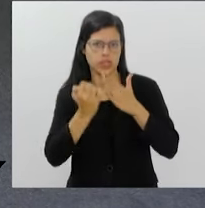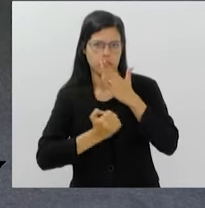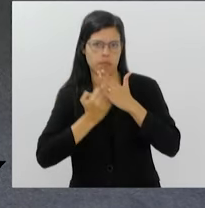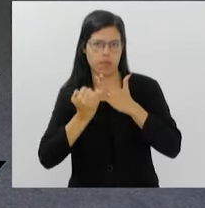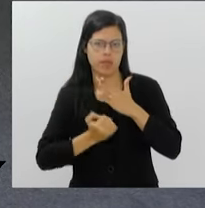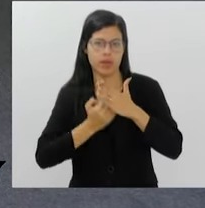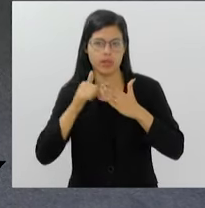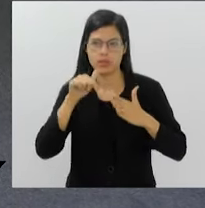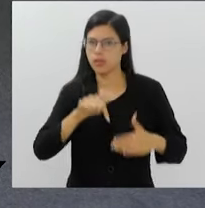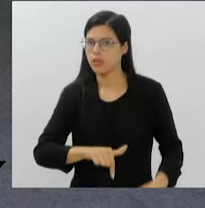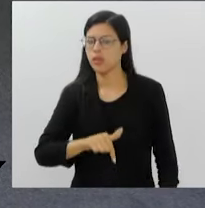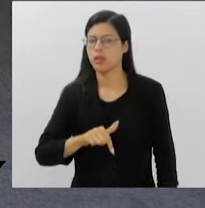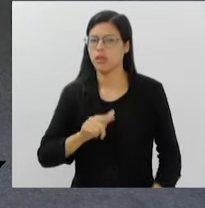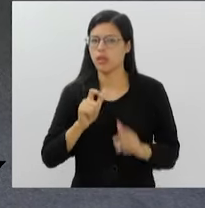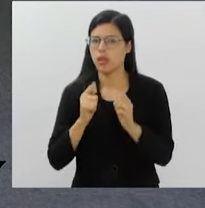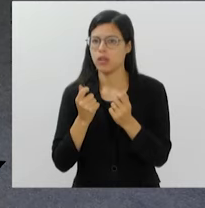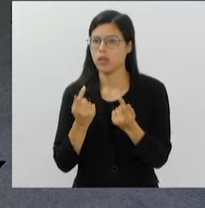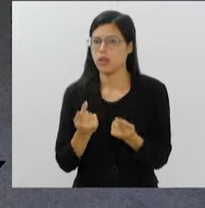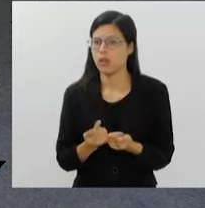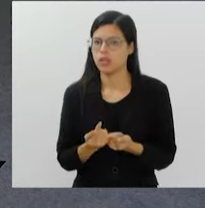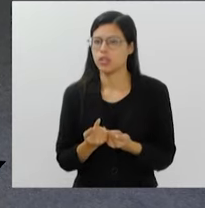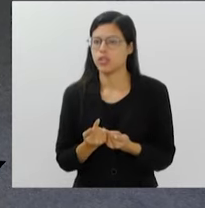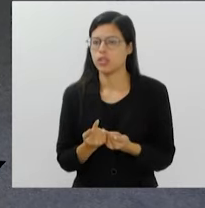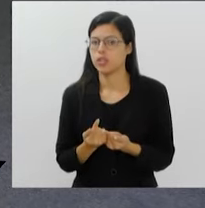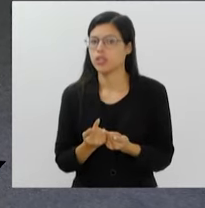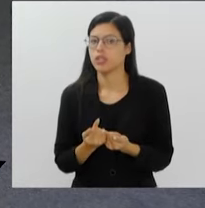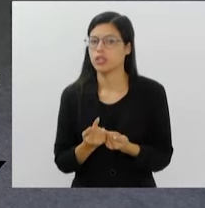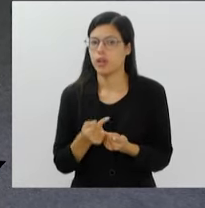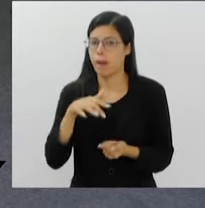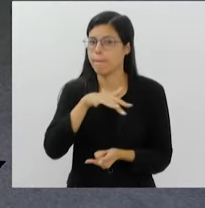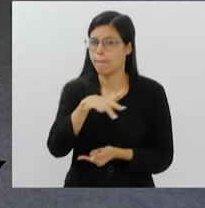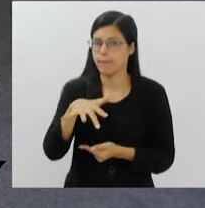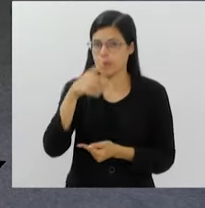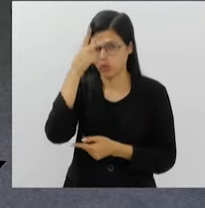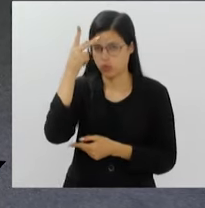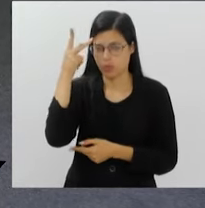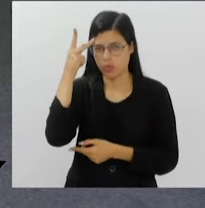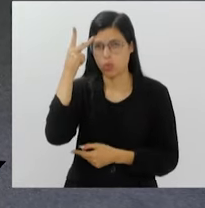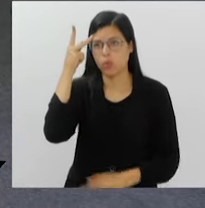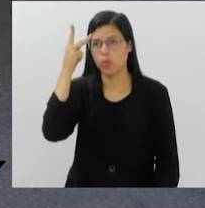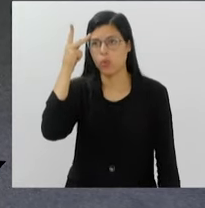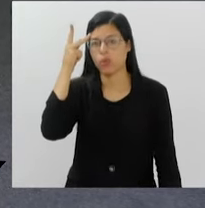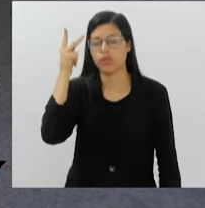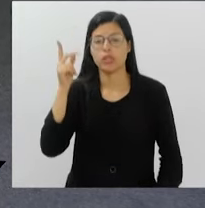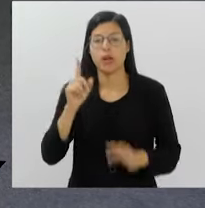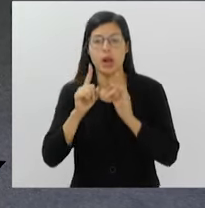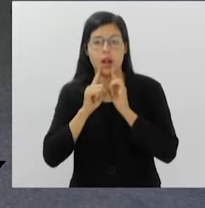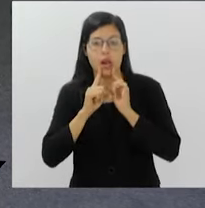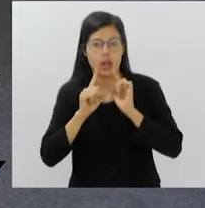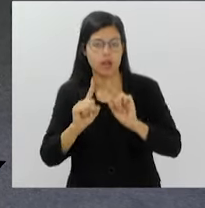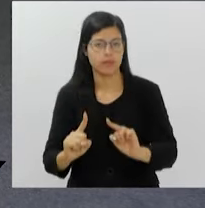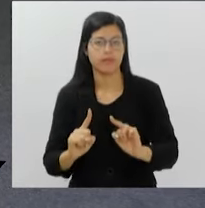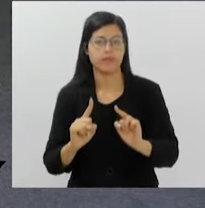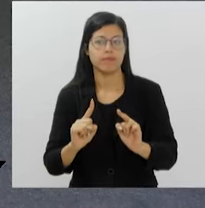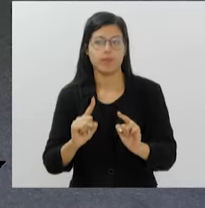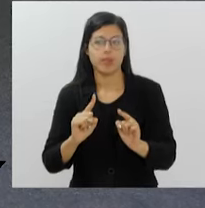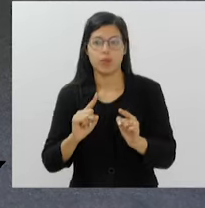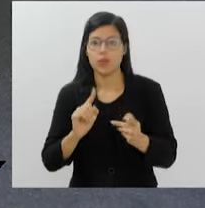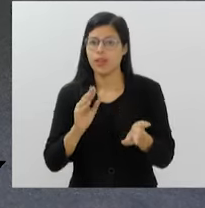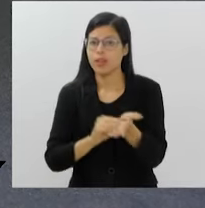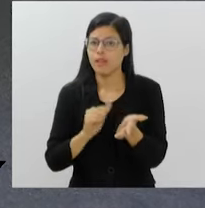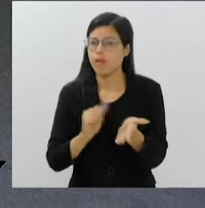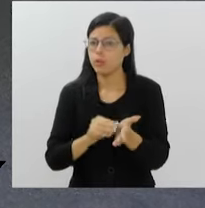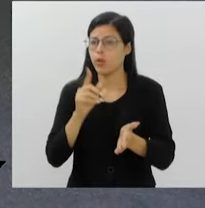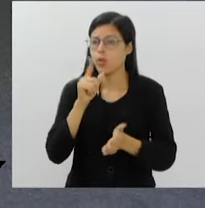total, total. Uma, que a maioria dos usuários vem reclamando da falta de abastecimento de água em